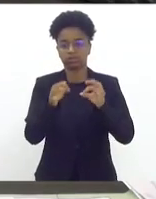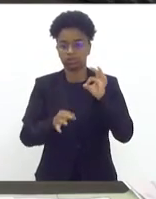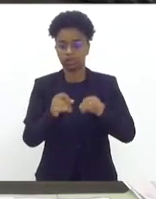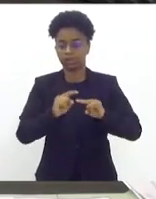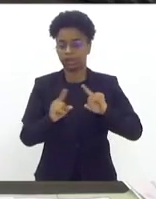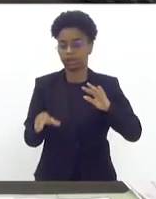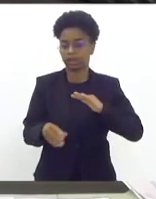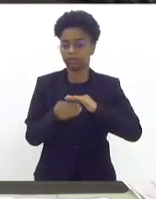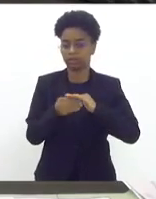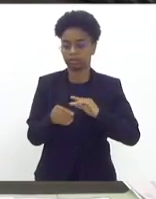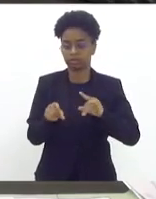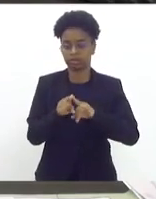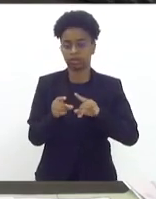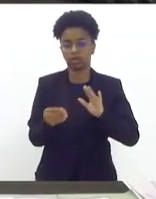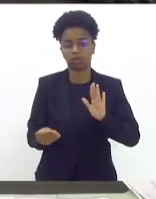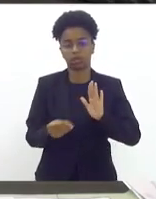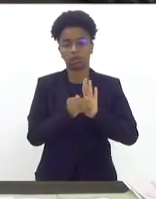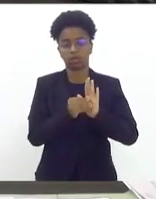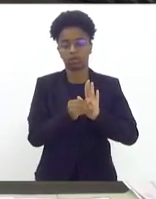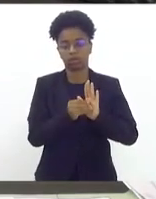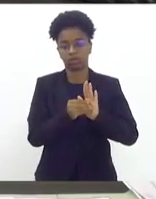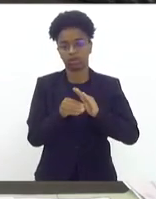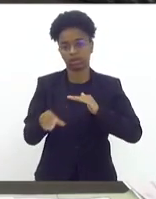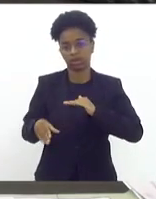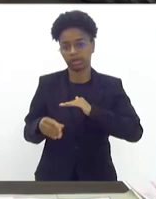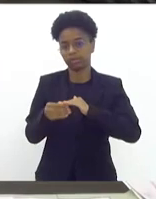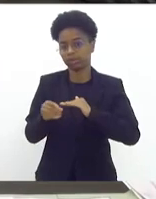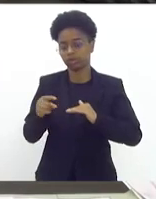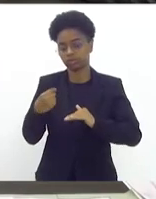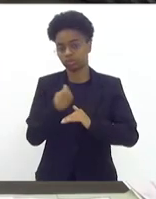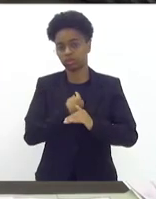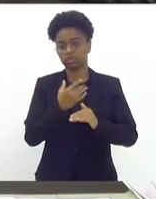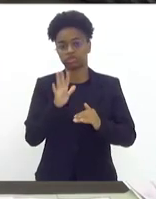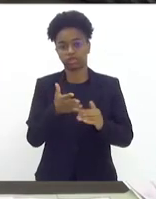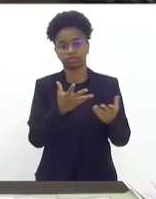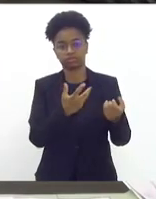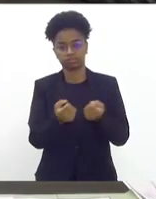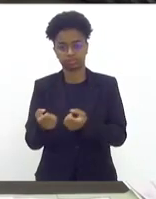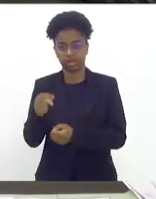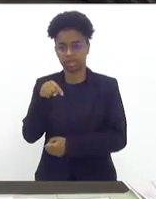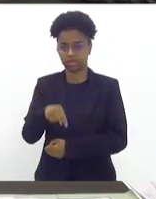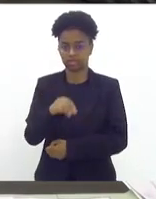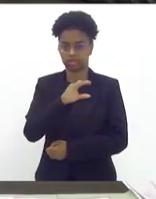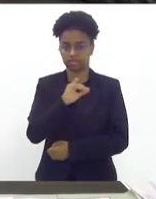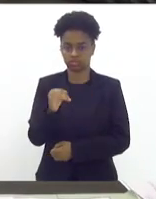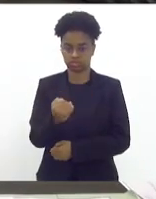emenda, incluindo aquela emenda consagrada por nós aqui no âmbito da CCJ.